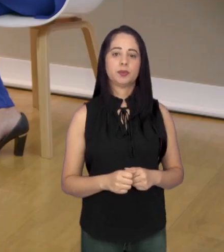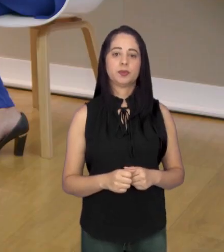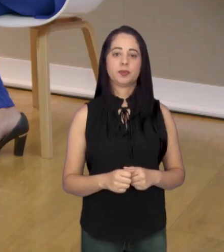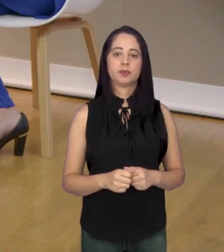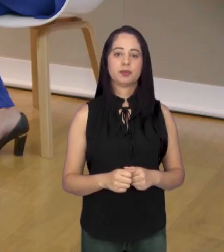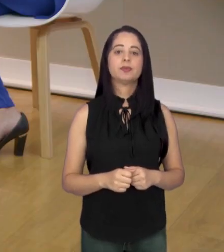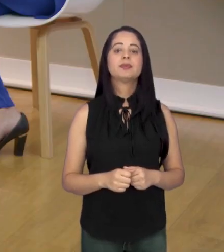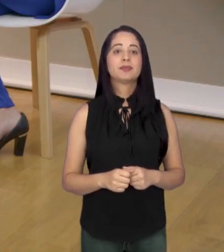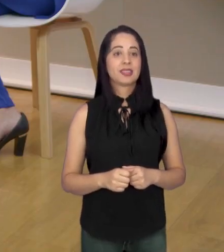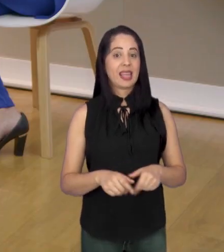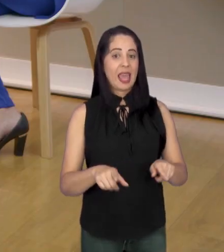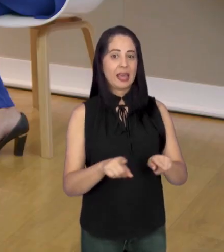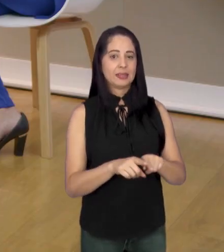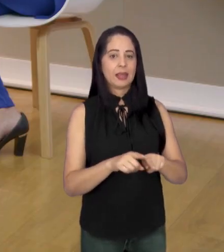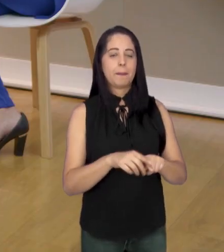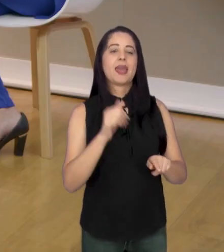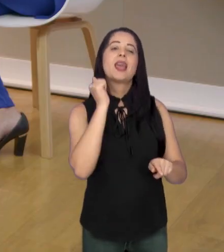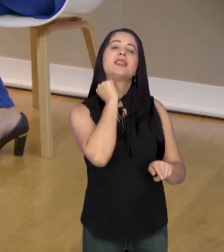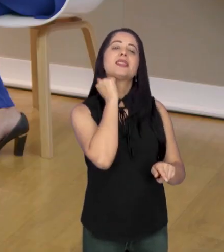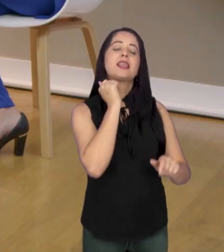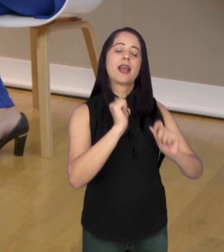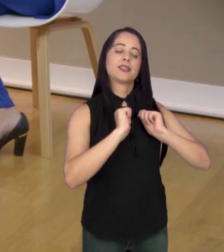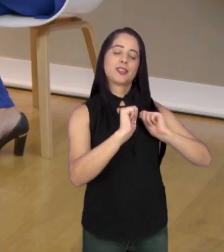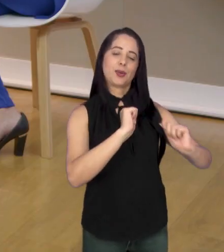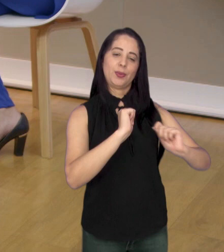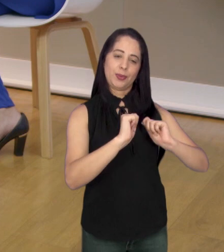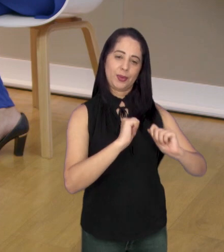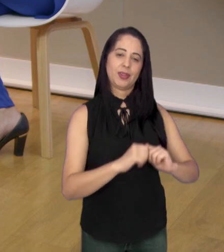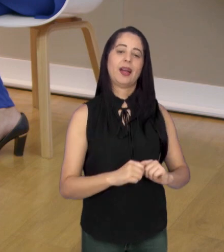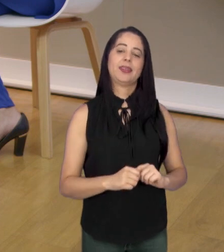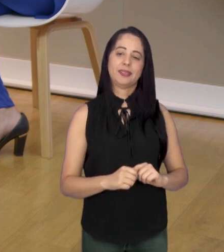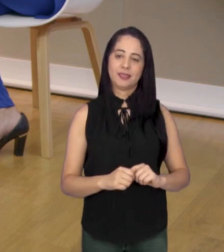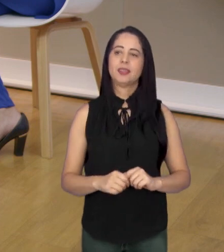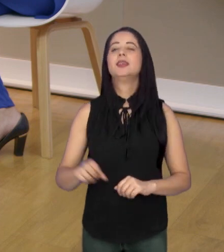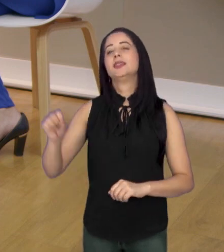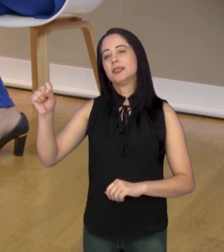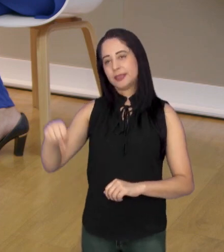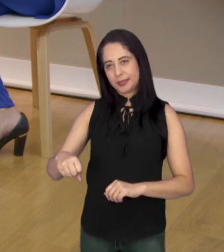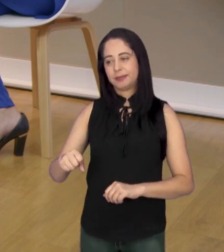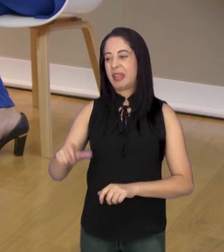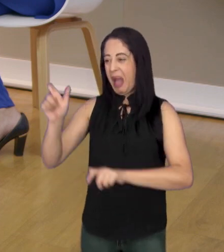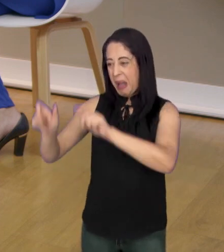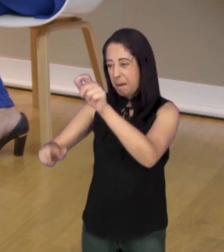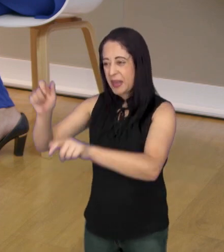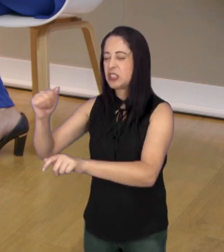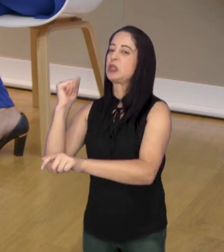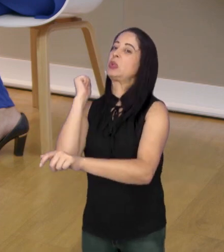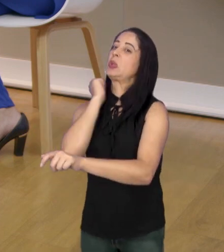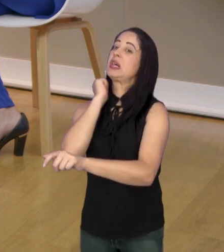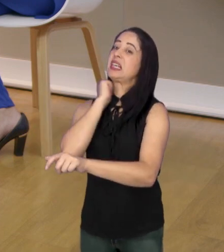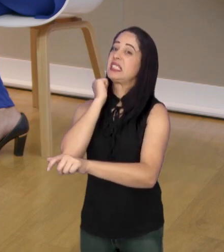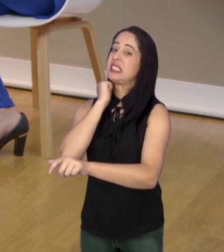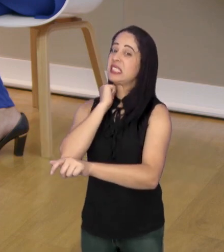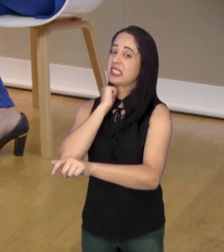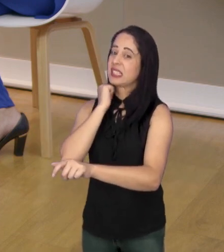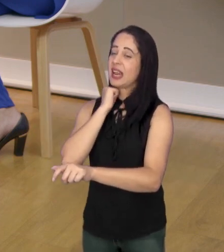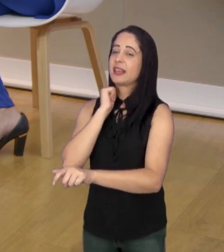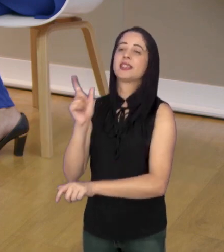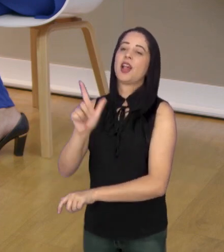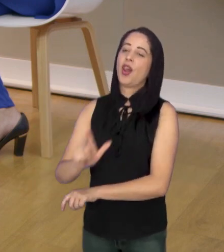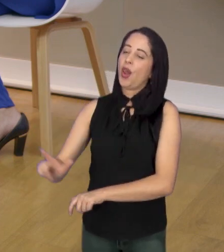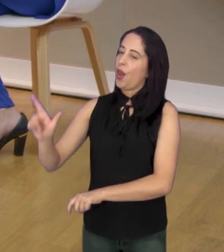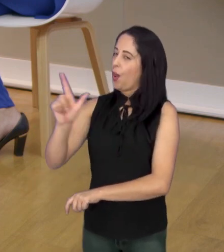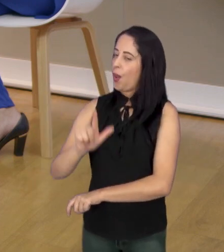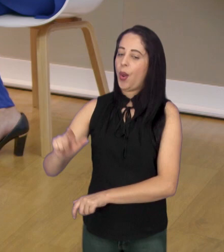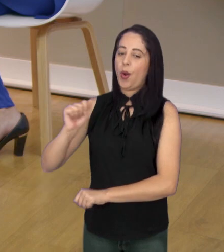na imunidade, gestão do estresse. Ah, não precisa nem Não falar, precisa né? nem falar, né? A pessoa mais estressada, ela vai ter um cortisol mais elevado e ele vai